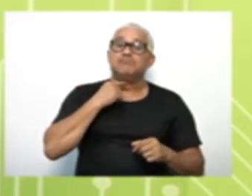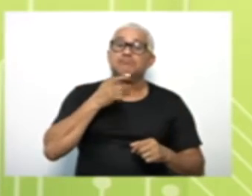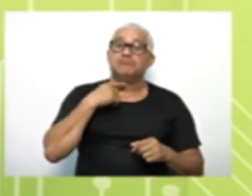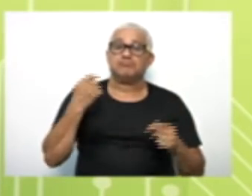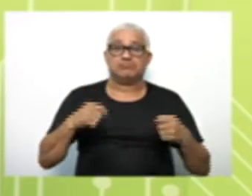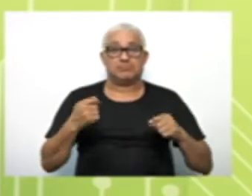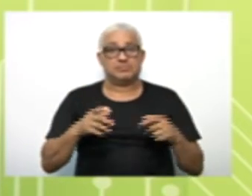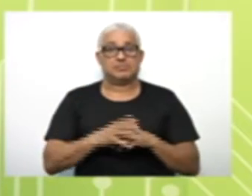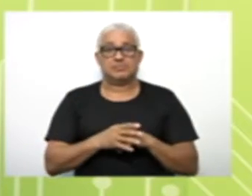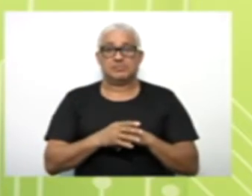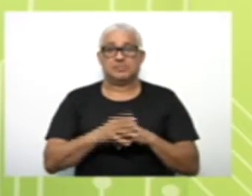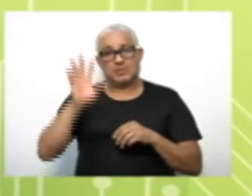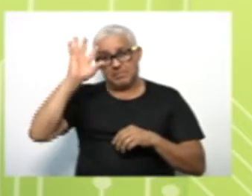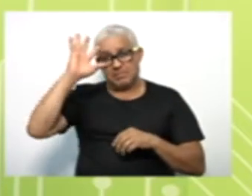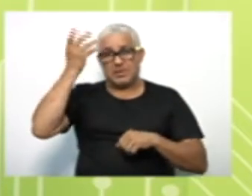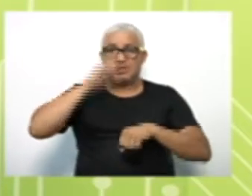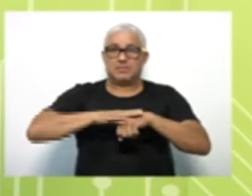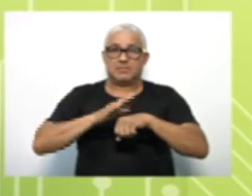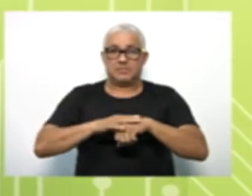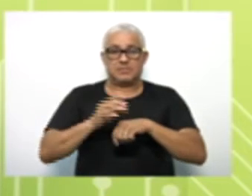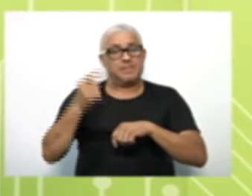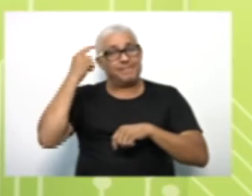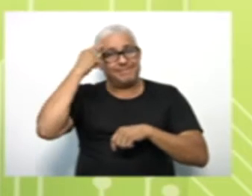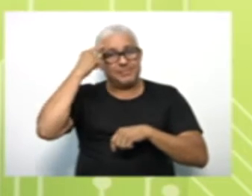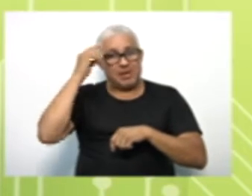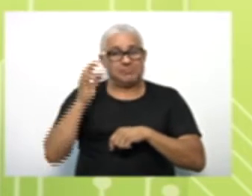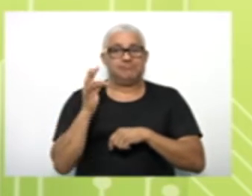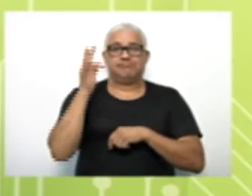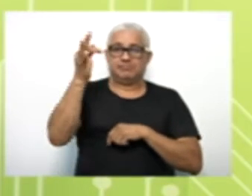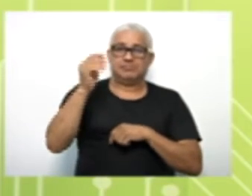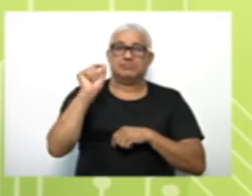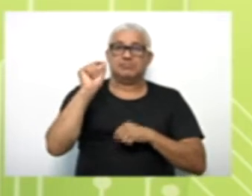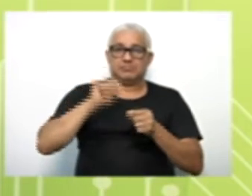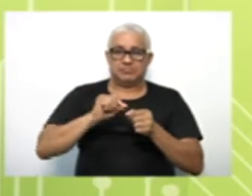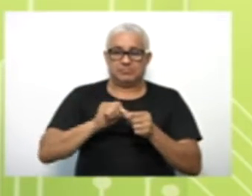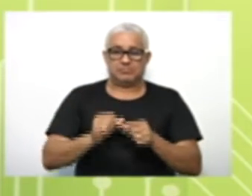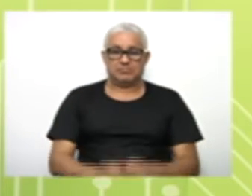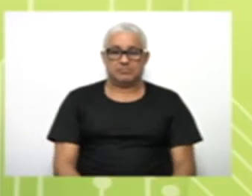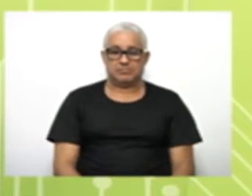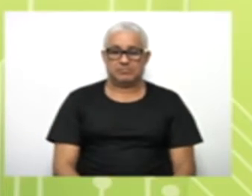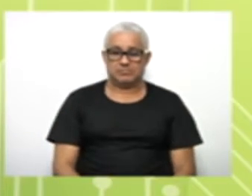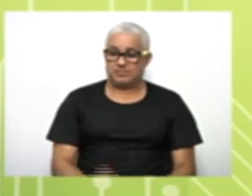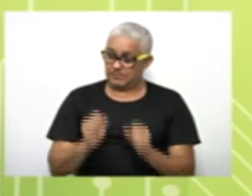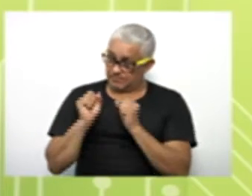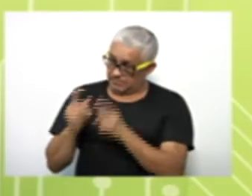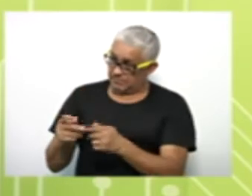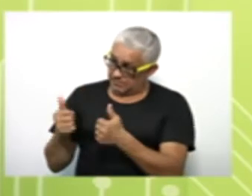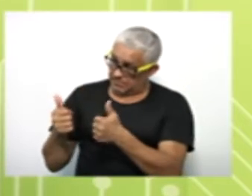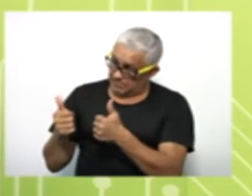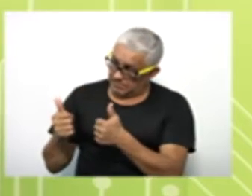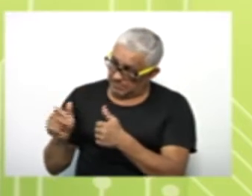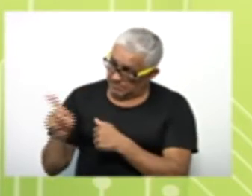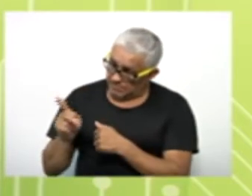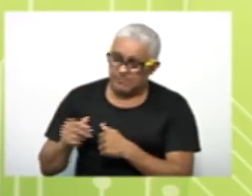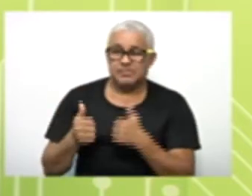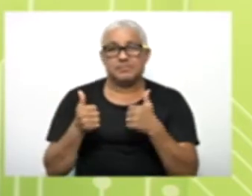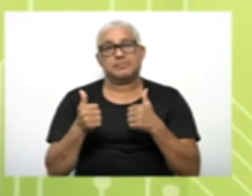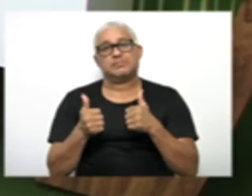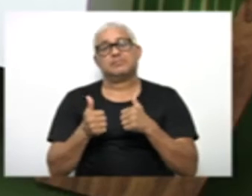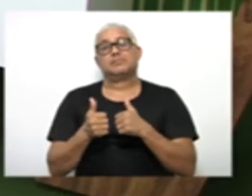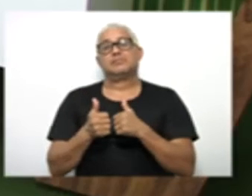para o processo de tomada de decisão de forma mais assertiva possível. Tudo bem, professor? Tudo excelente, professor.